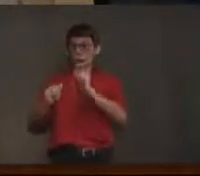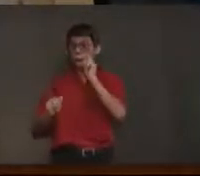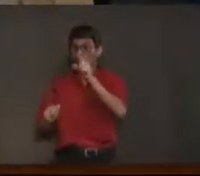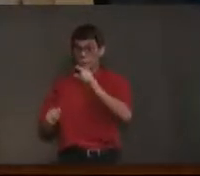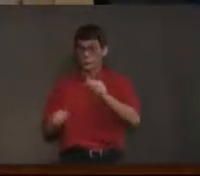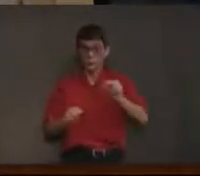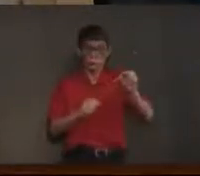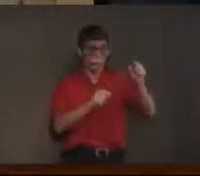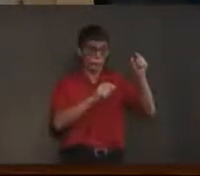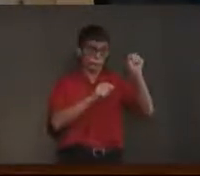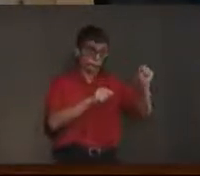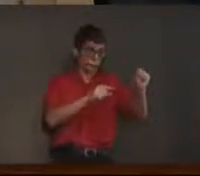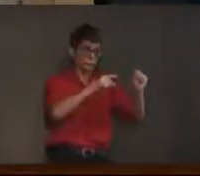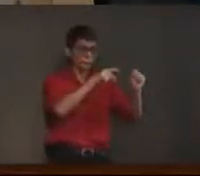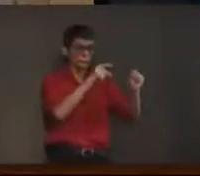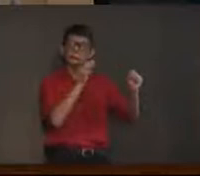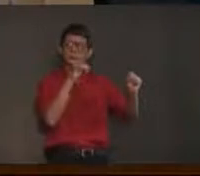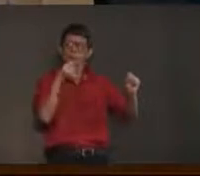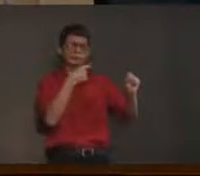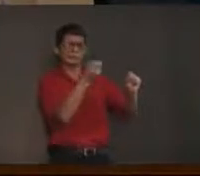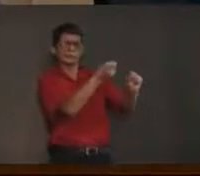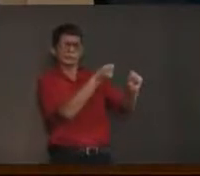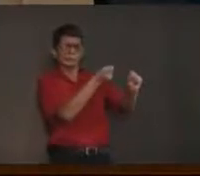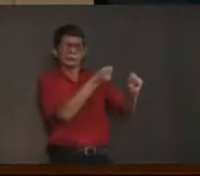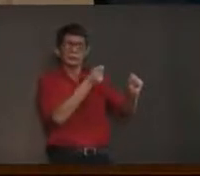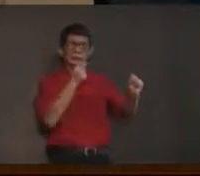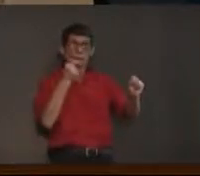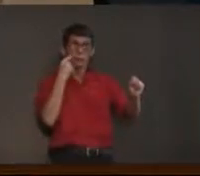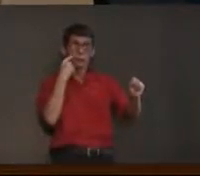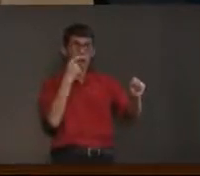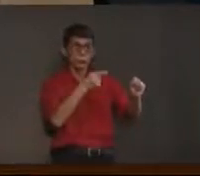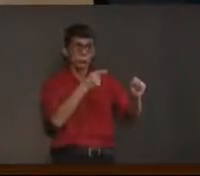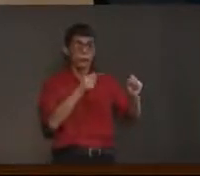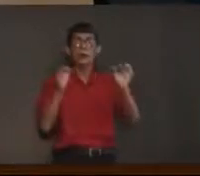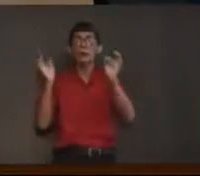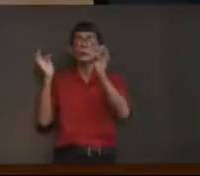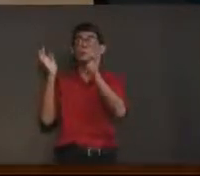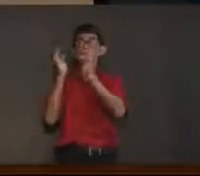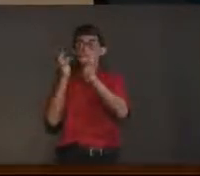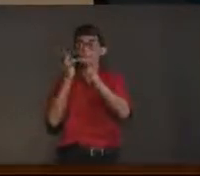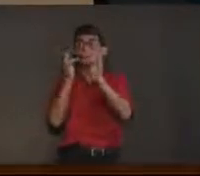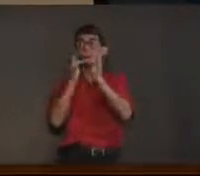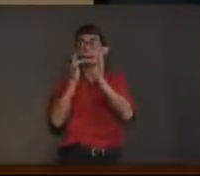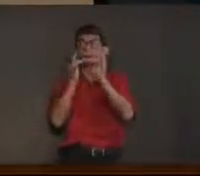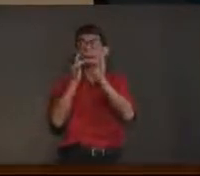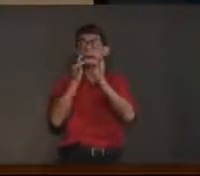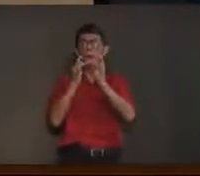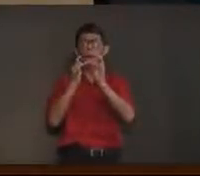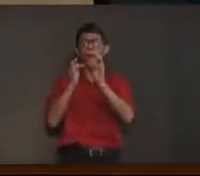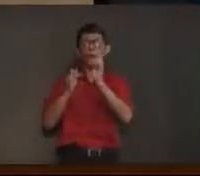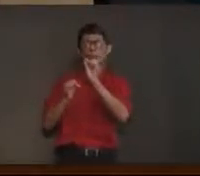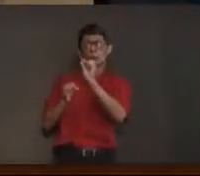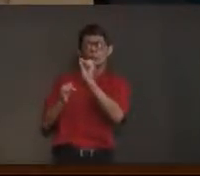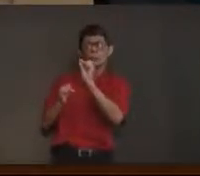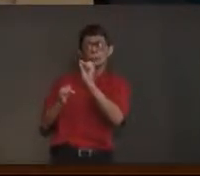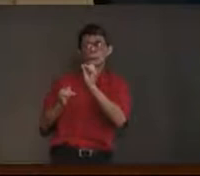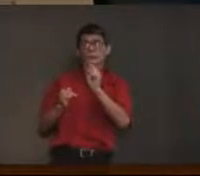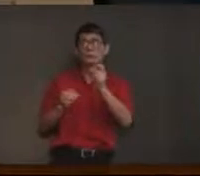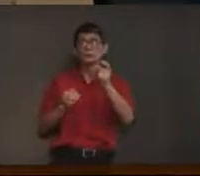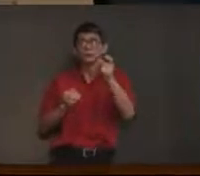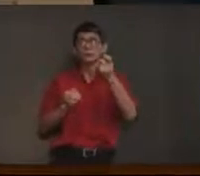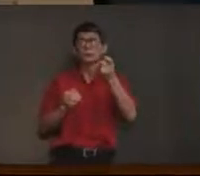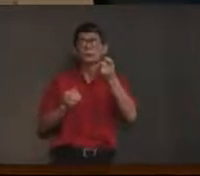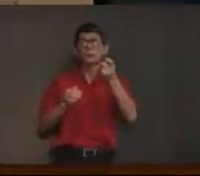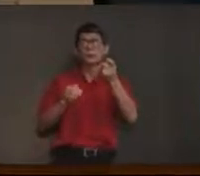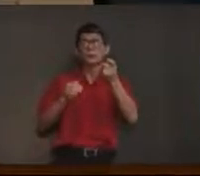de luz no Ponto X no tempo te como se fosse uma função de um de x e o termo é e a